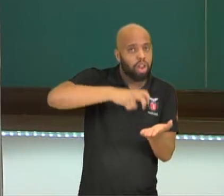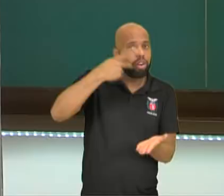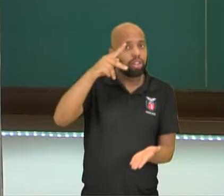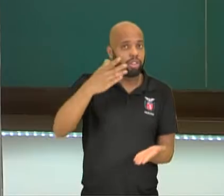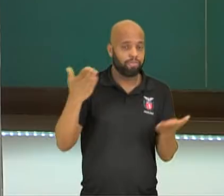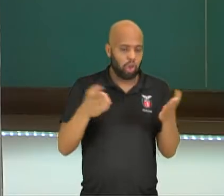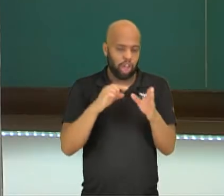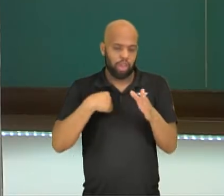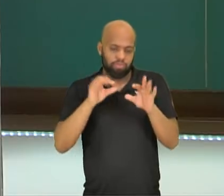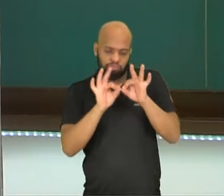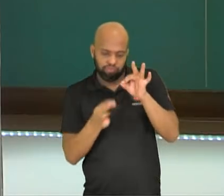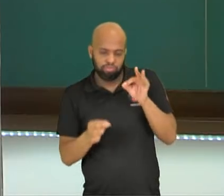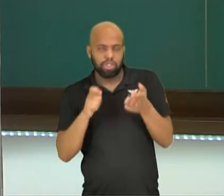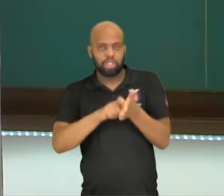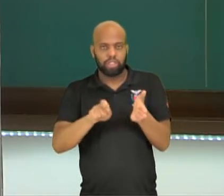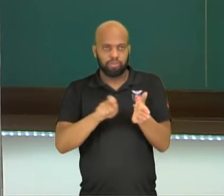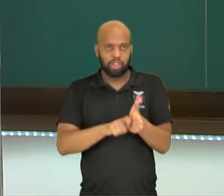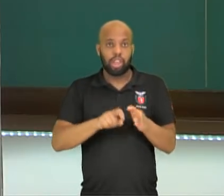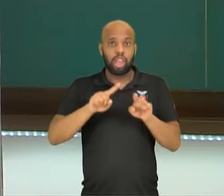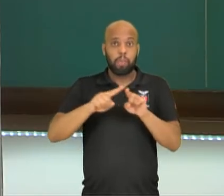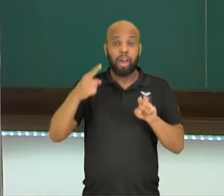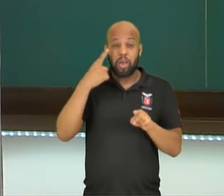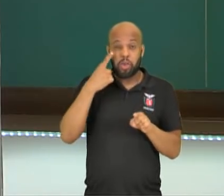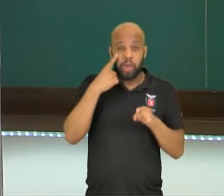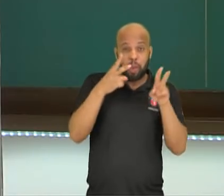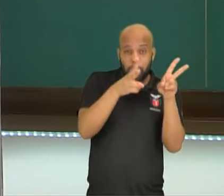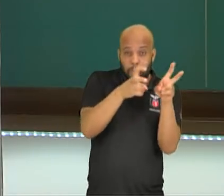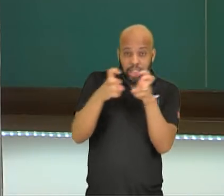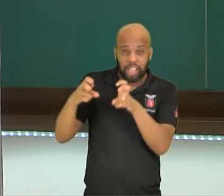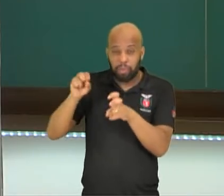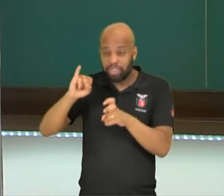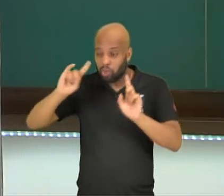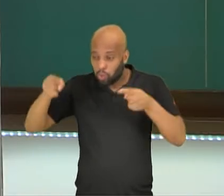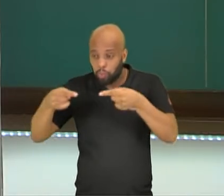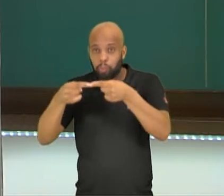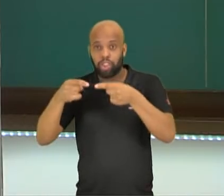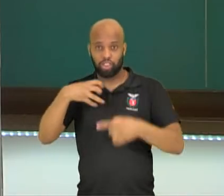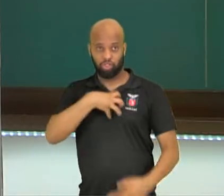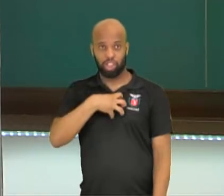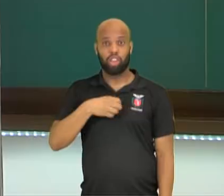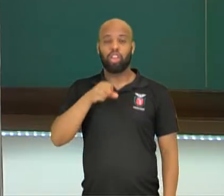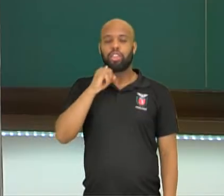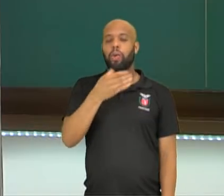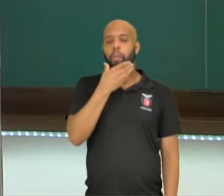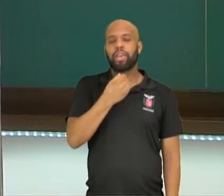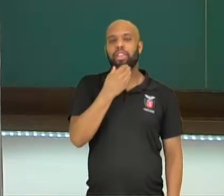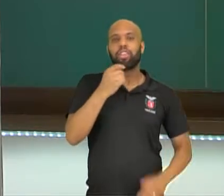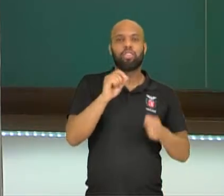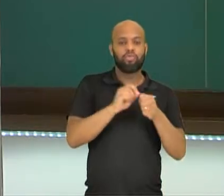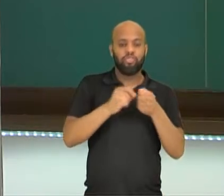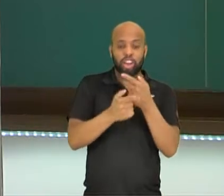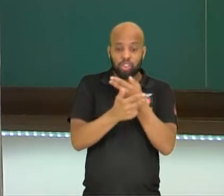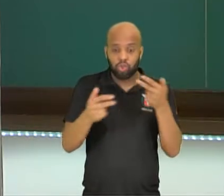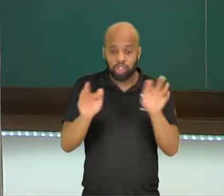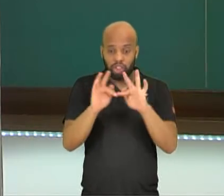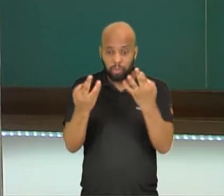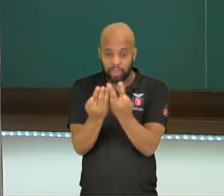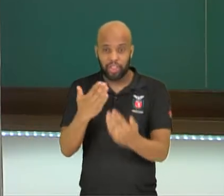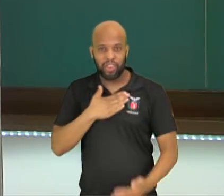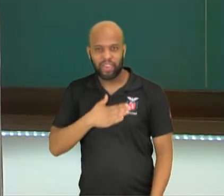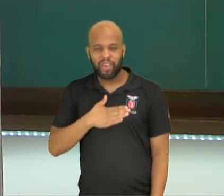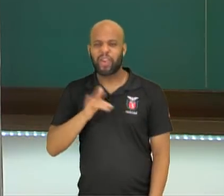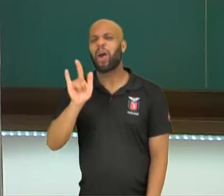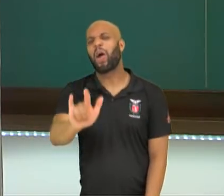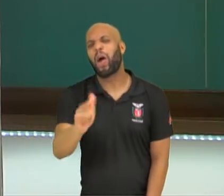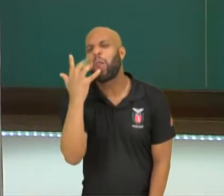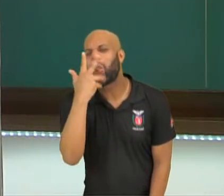escrito desse jeito, não tem problema. O importante é saber que, quando ele faz coisas que a família aprova, queridinho,